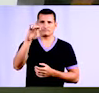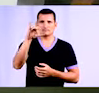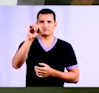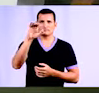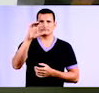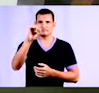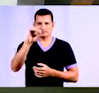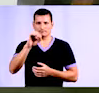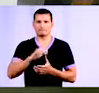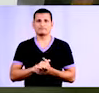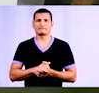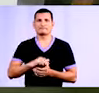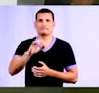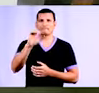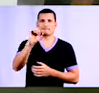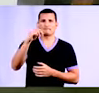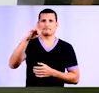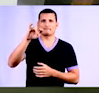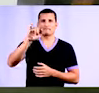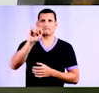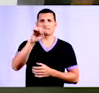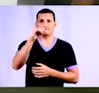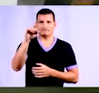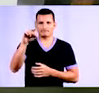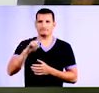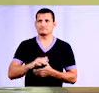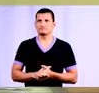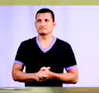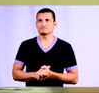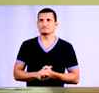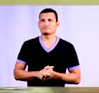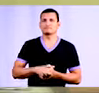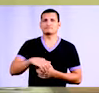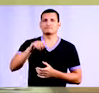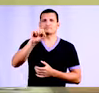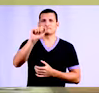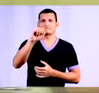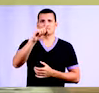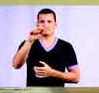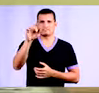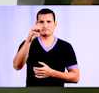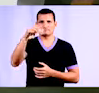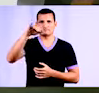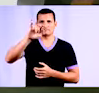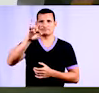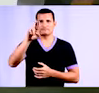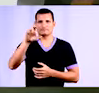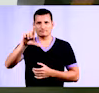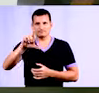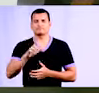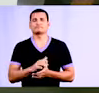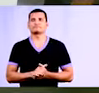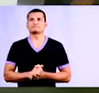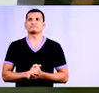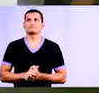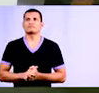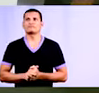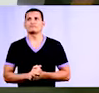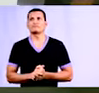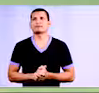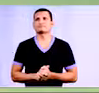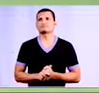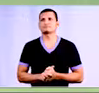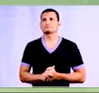Francisco. E Espigão também. E Espigão também. E entrou São Miguel agora também. São Miguel, olá São Miguel, seja bem-vindo.